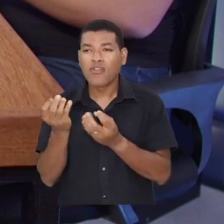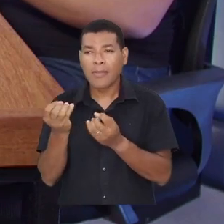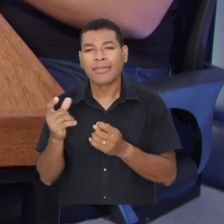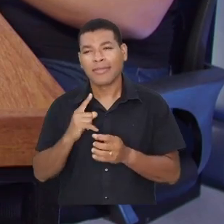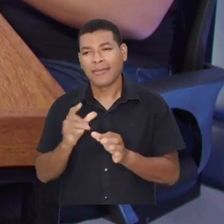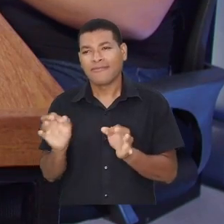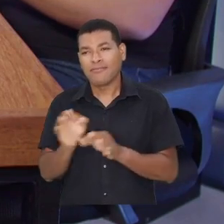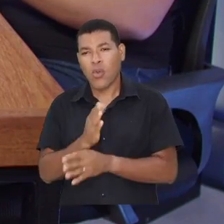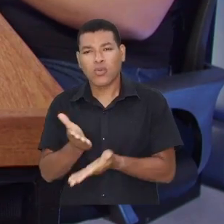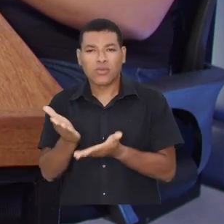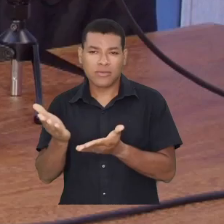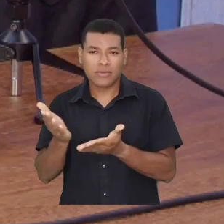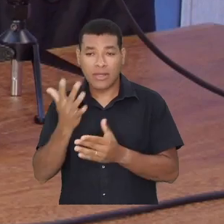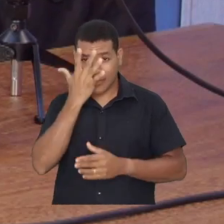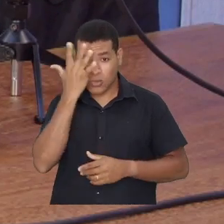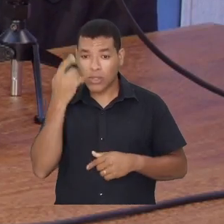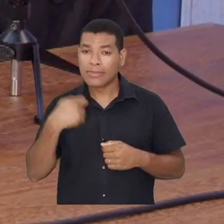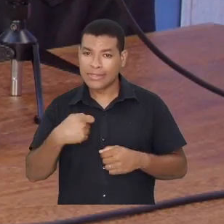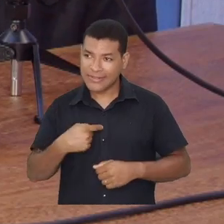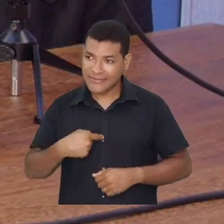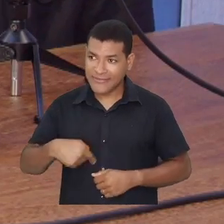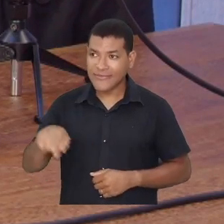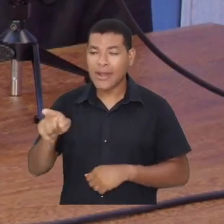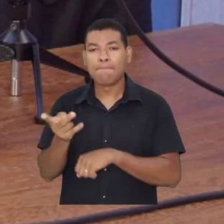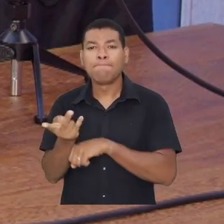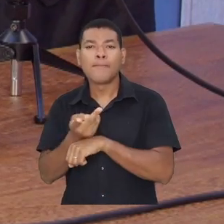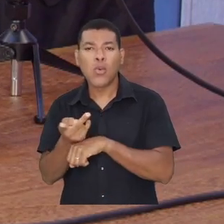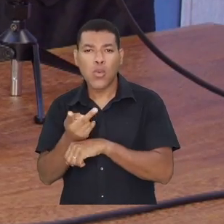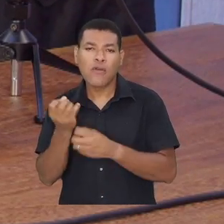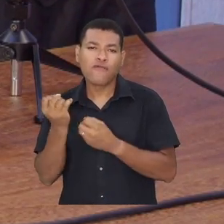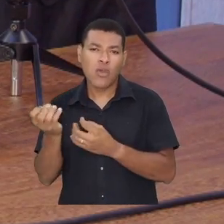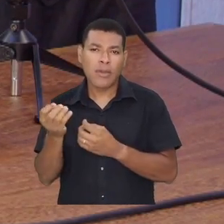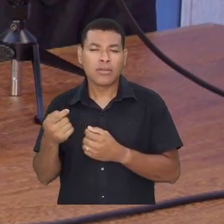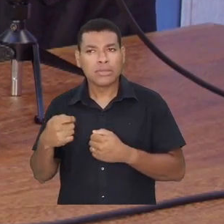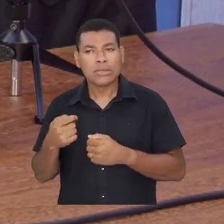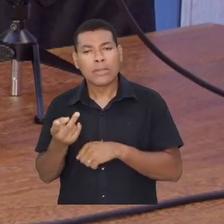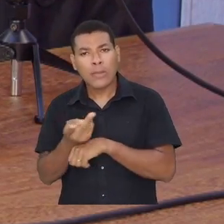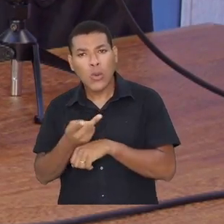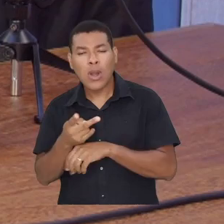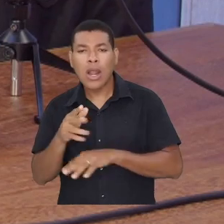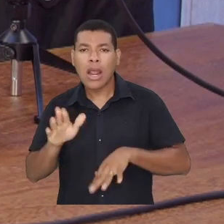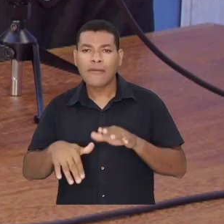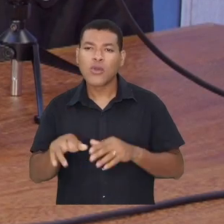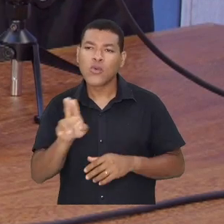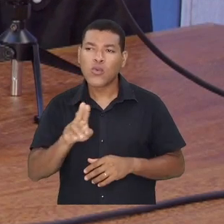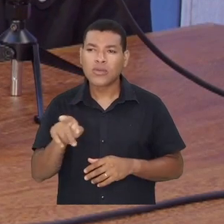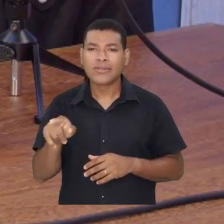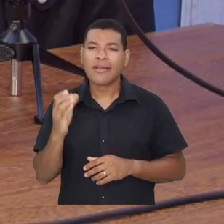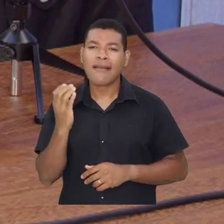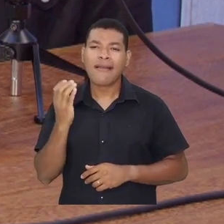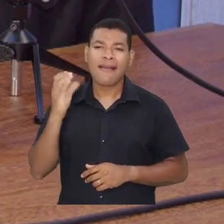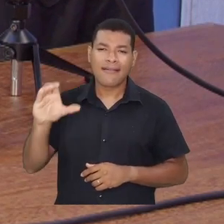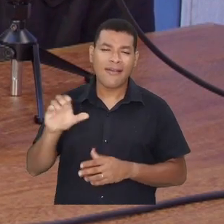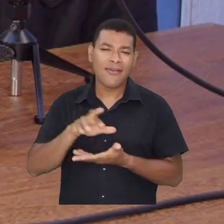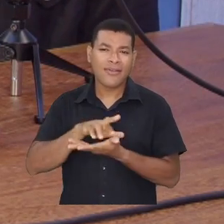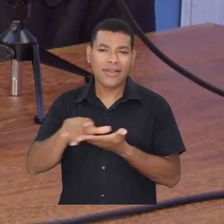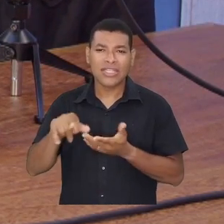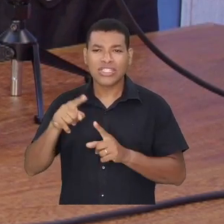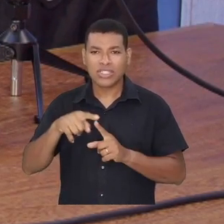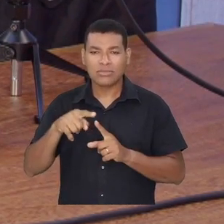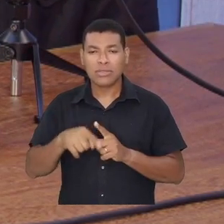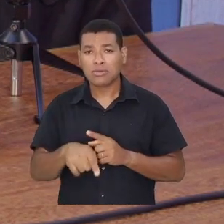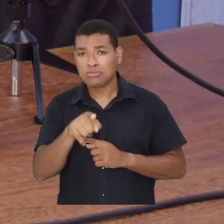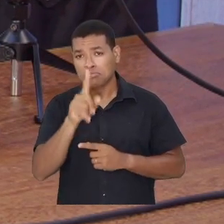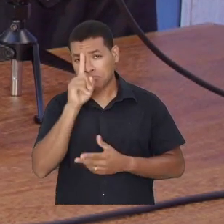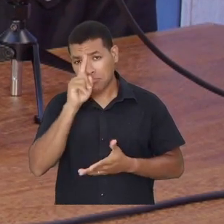pessoa também... Tem que buscar, tem que ir além e realmente procurar, seja pelo canal, como a Má falou. O que não falta é canal. O que